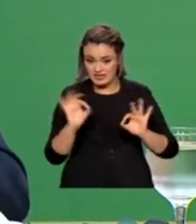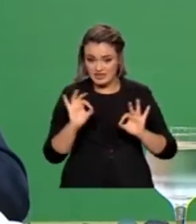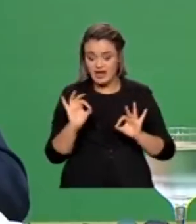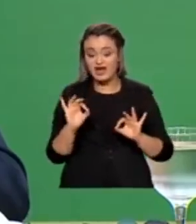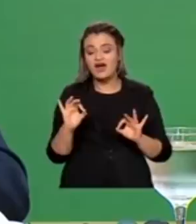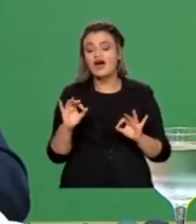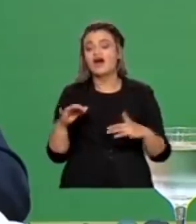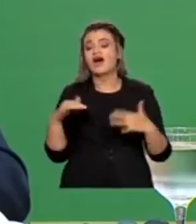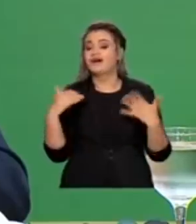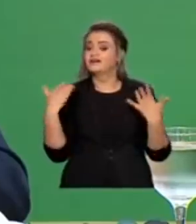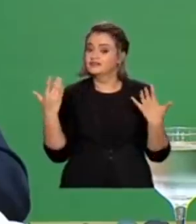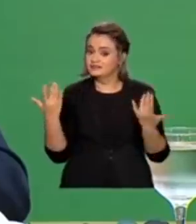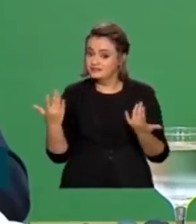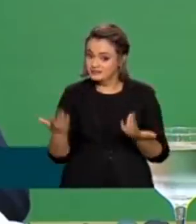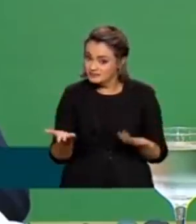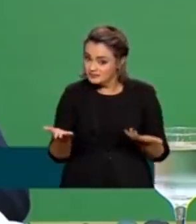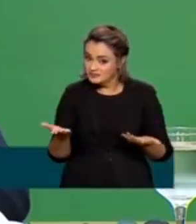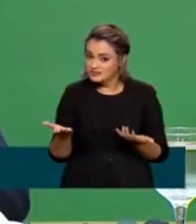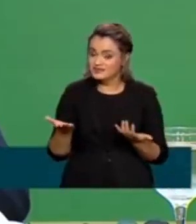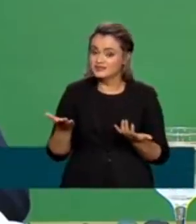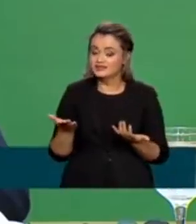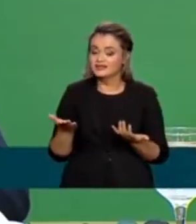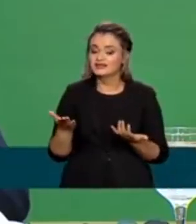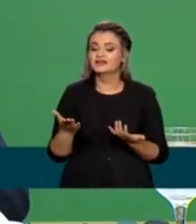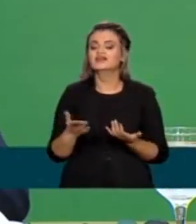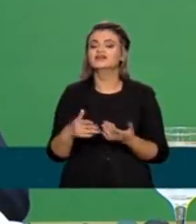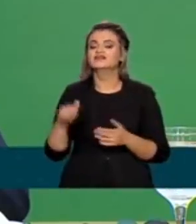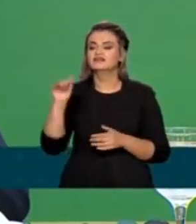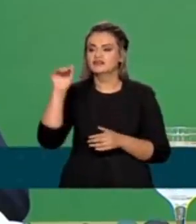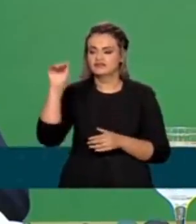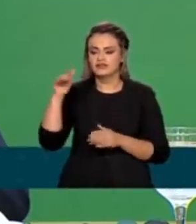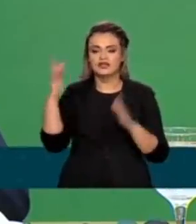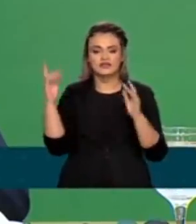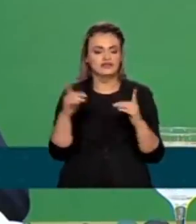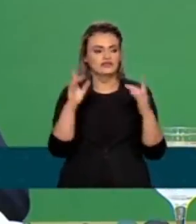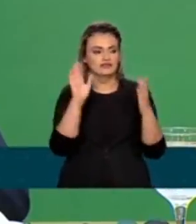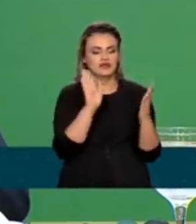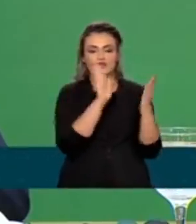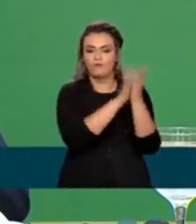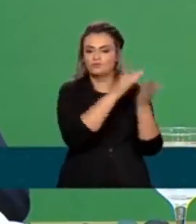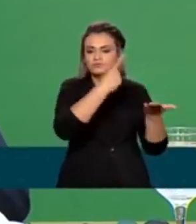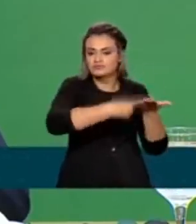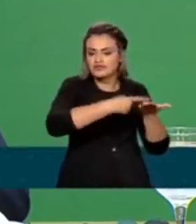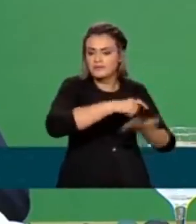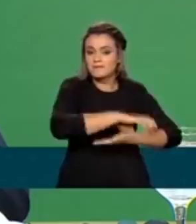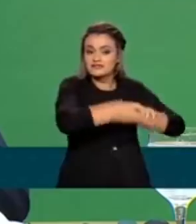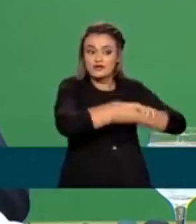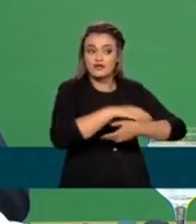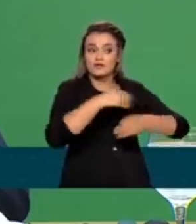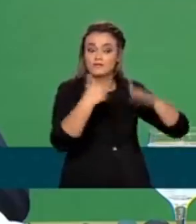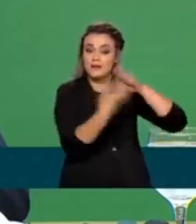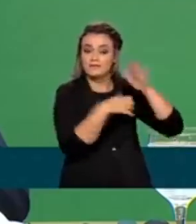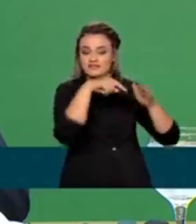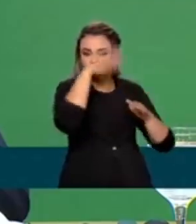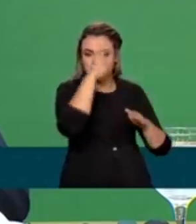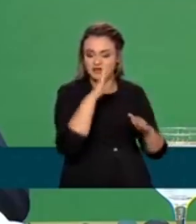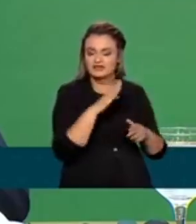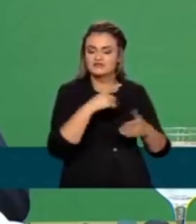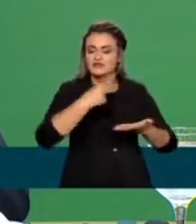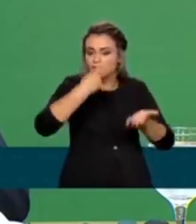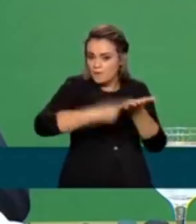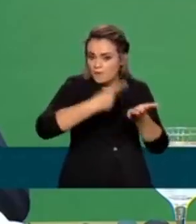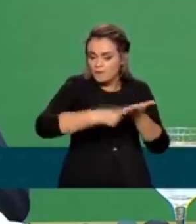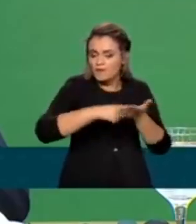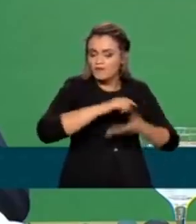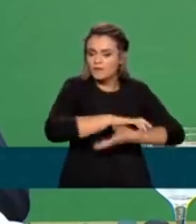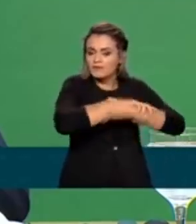ele vai colocar um laboratório, uma empresa brasileira, para fazer toda essa tramitação técnica da